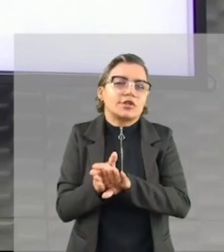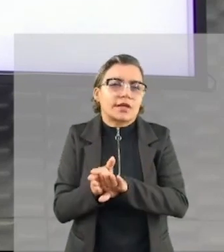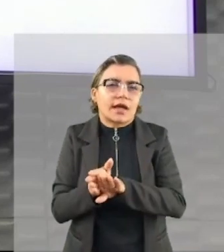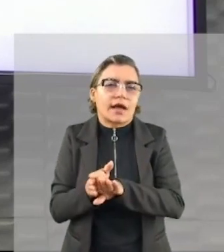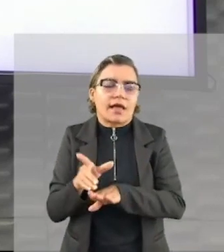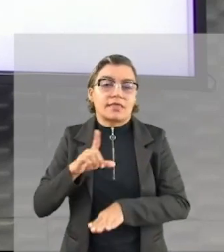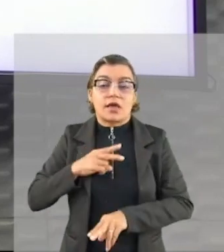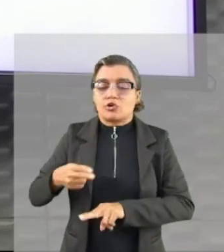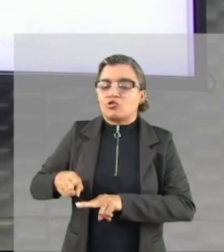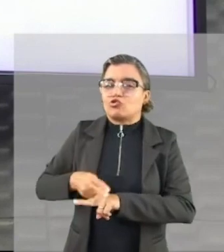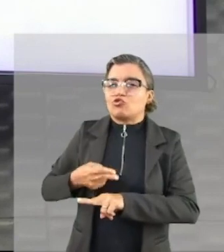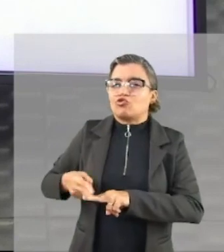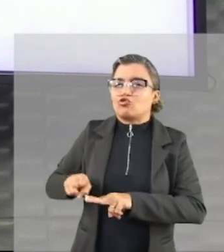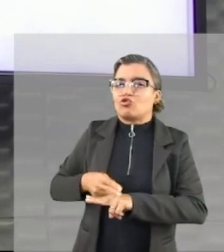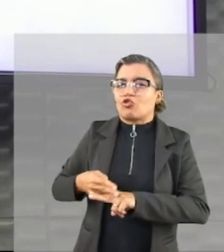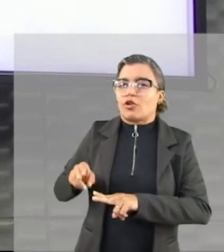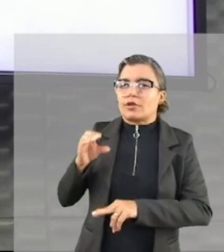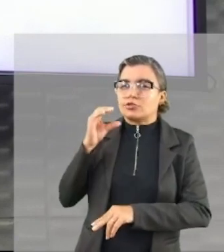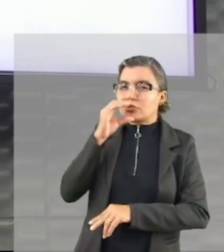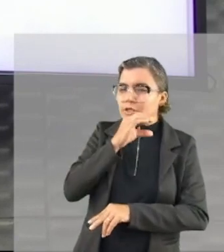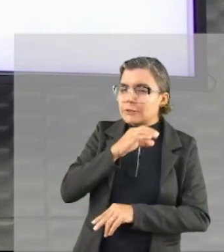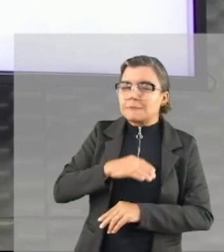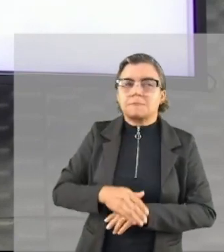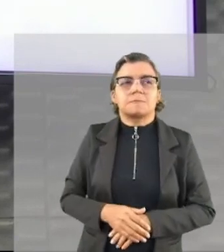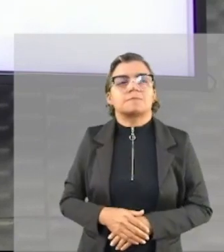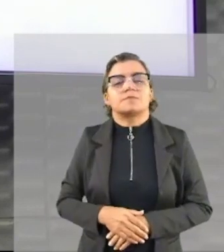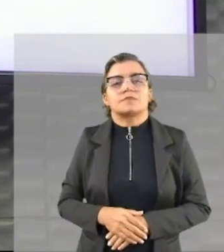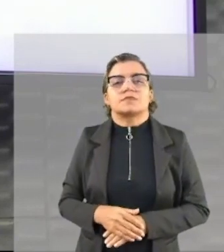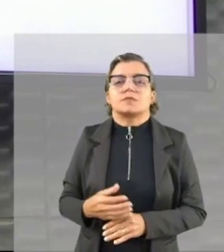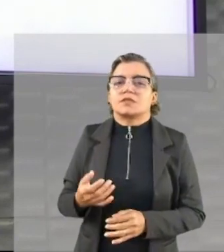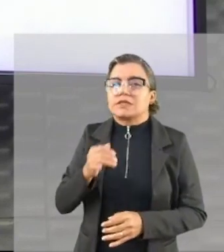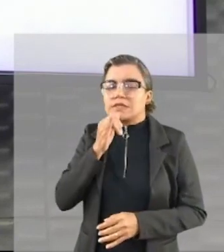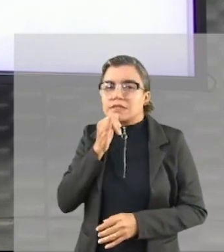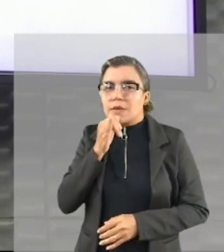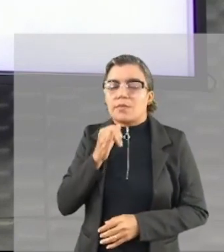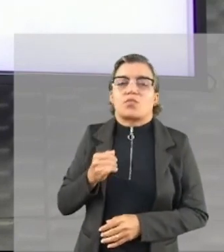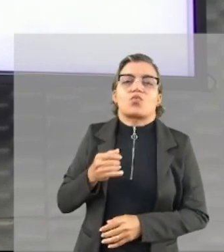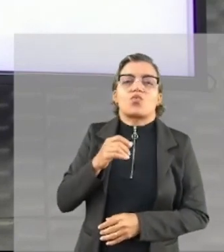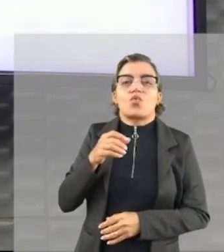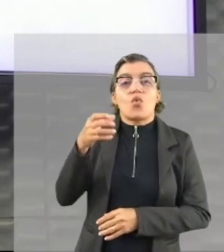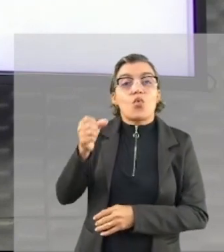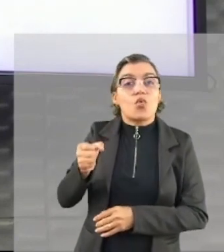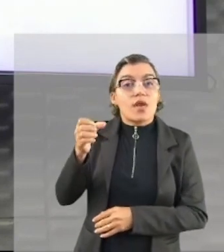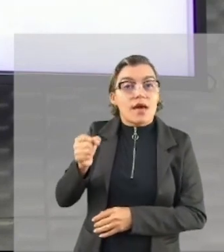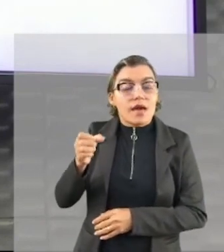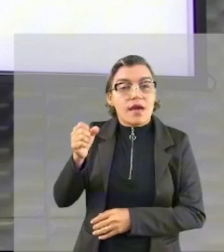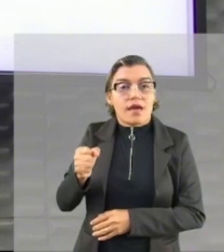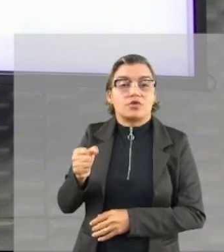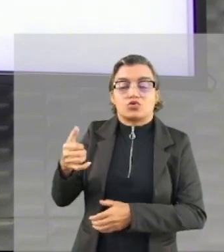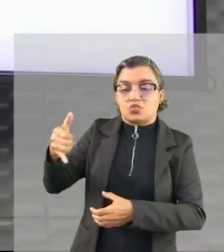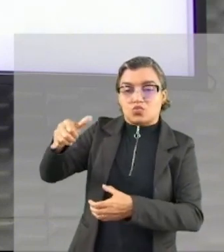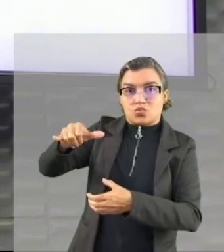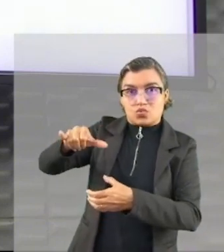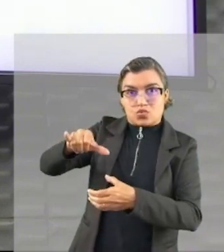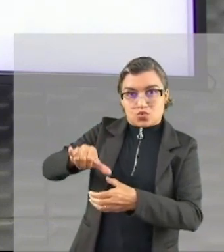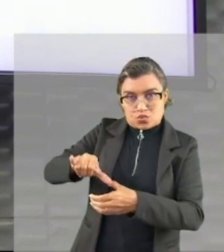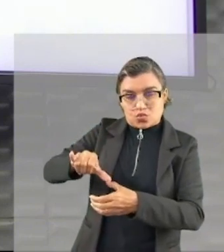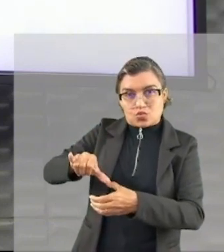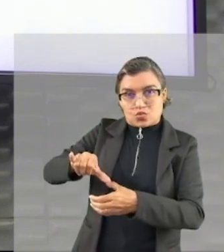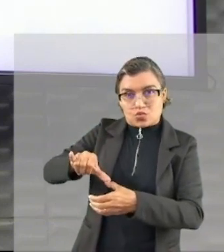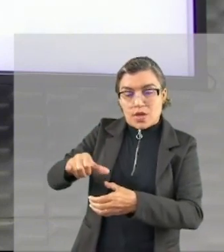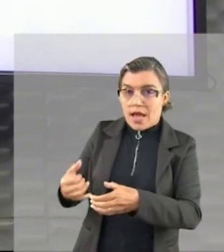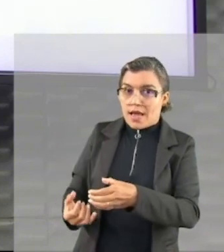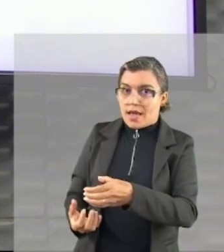aquele chocolate quente. Aí colocou o leite líquido, colocou ele para esquentar no